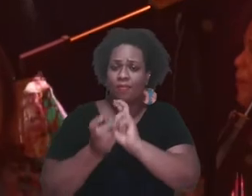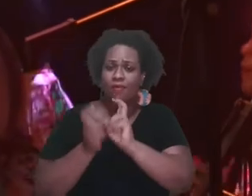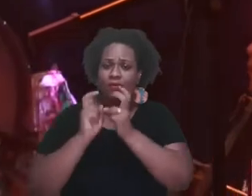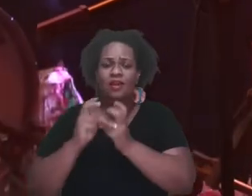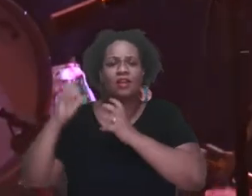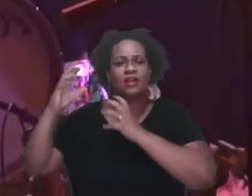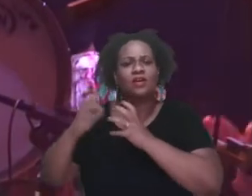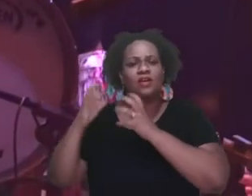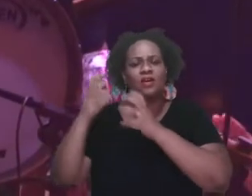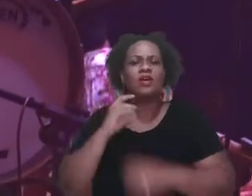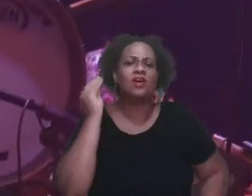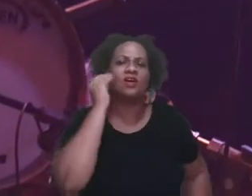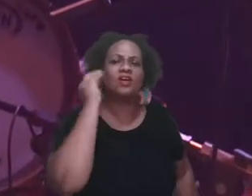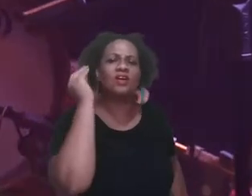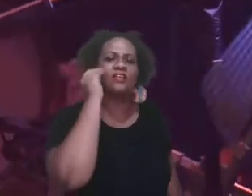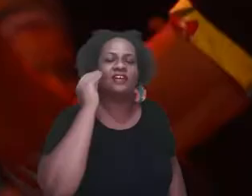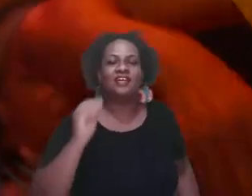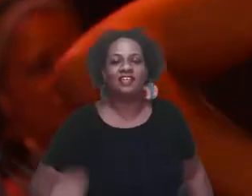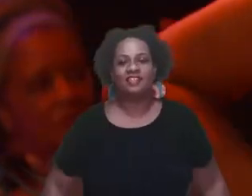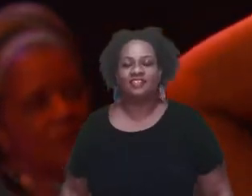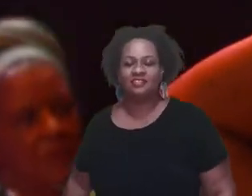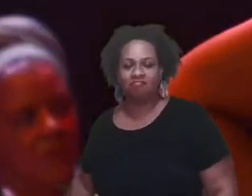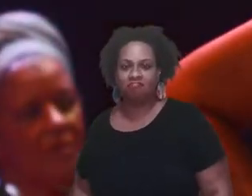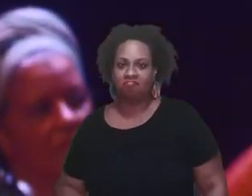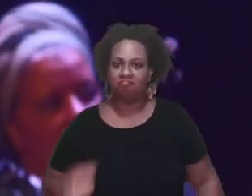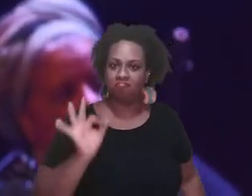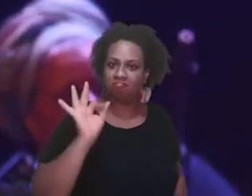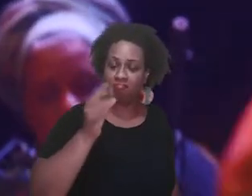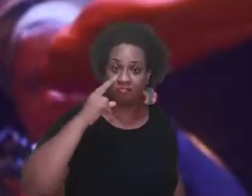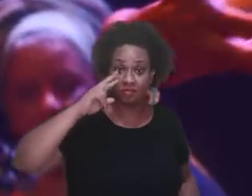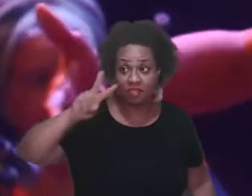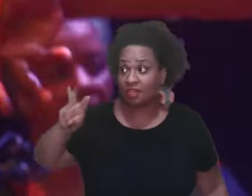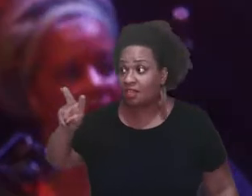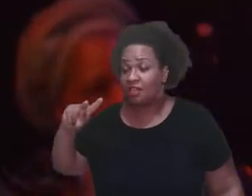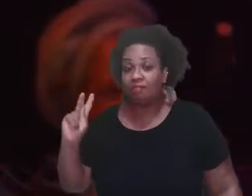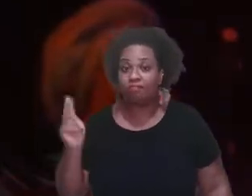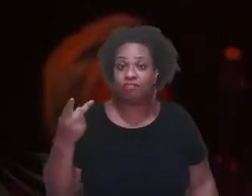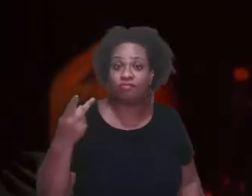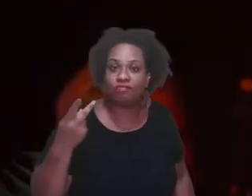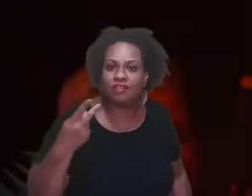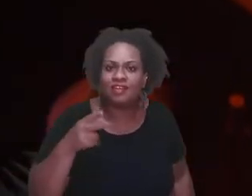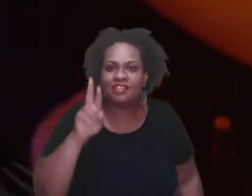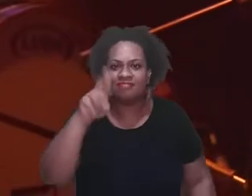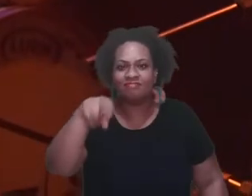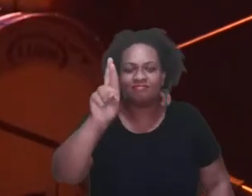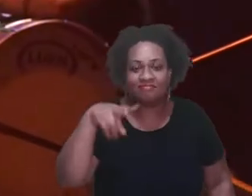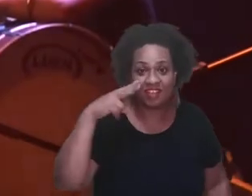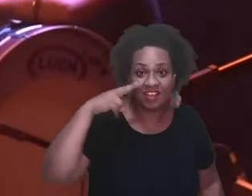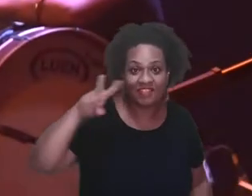a felicidade mas não é teu então mas eu vocês o que aconteceu